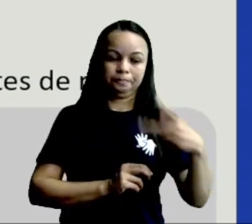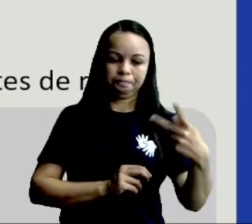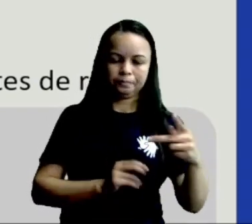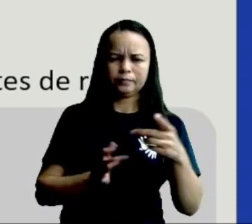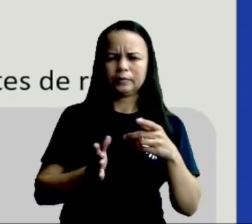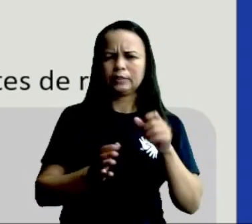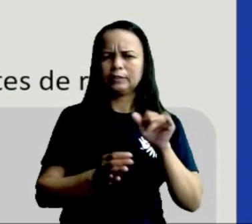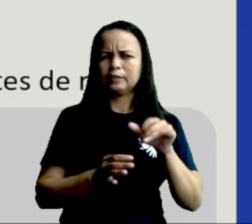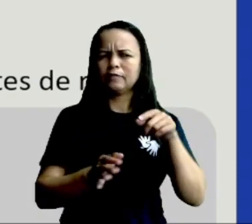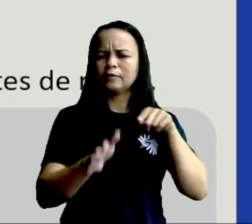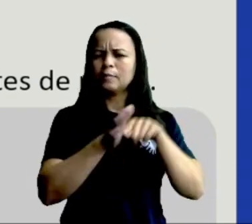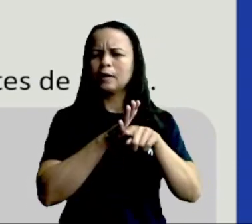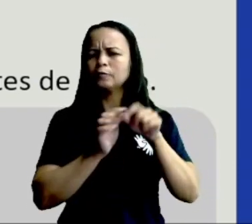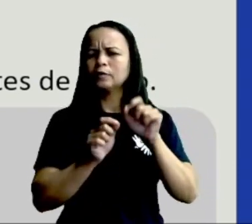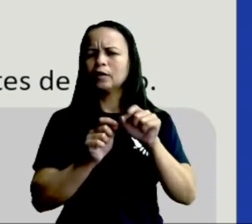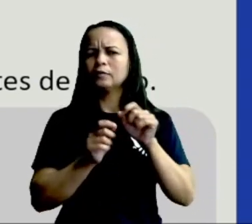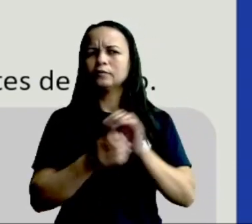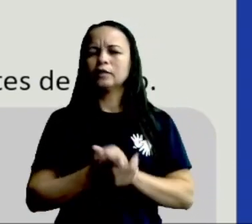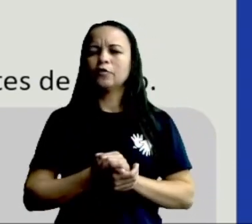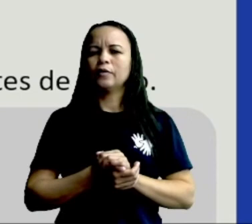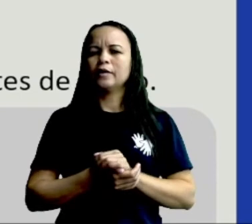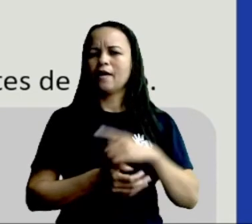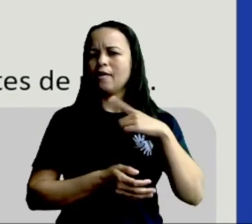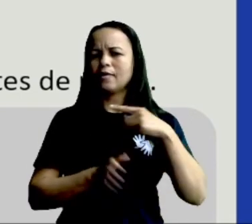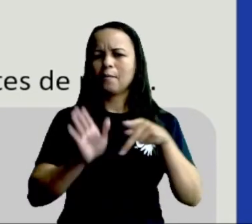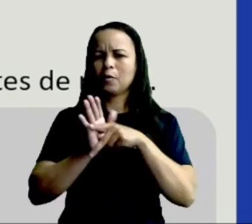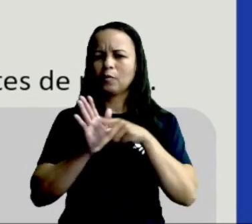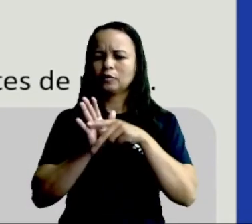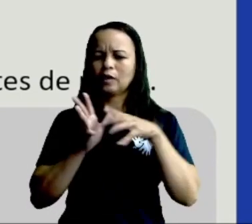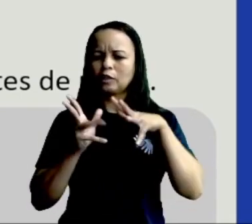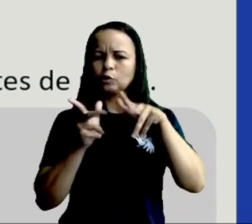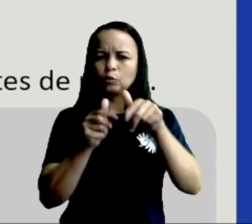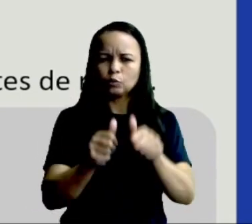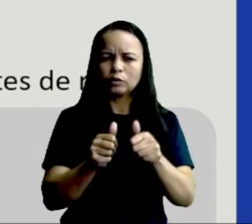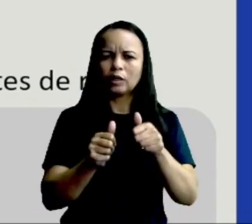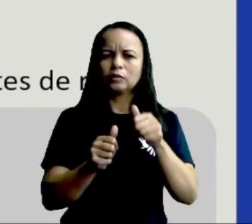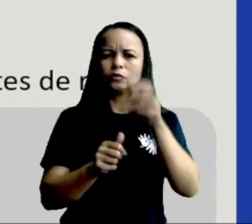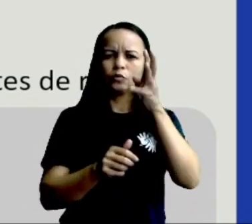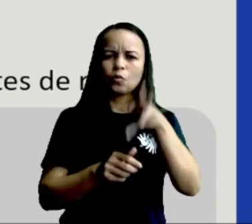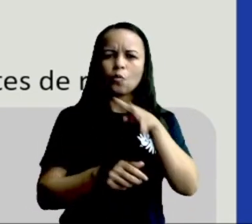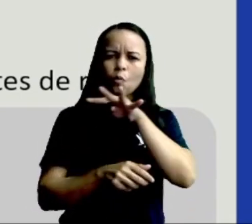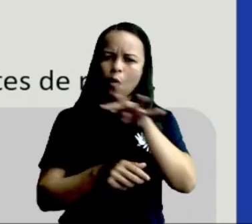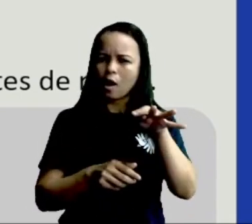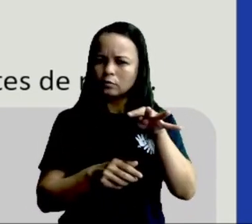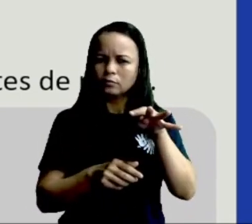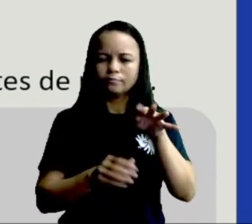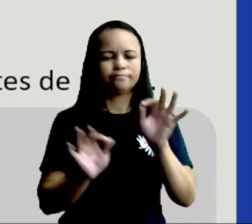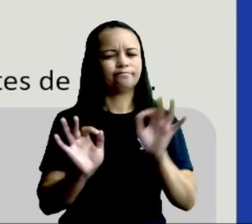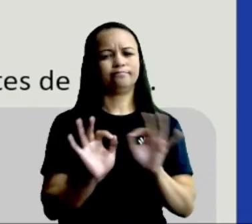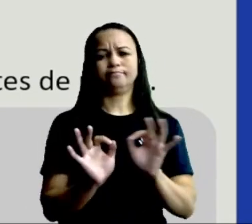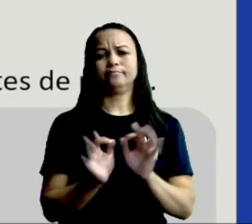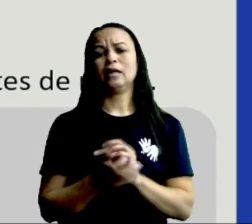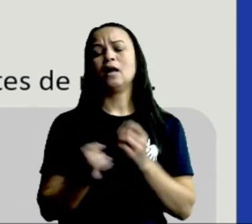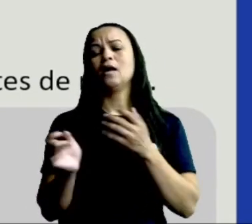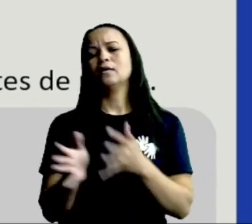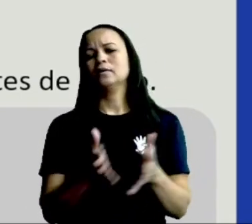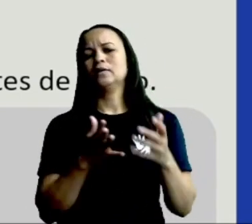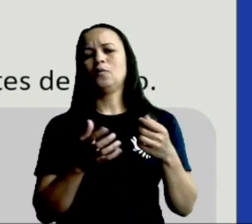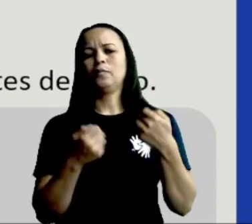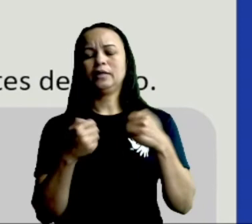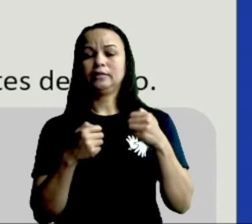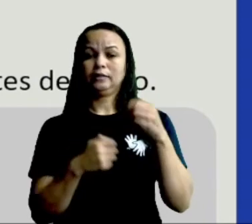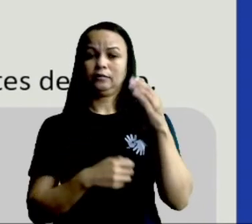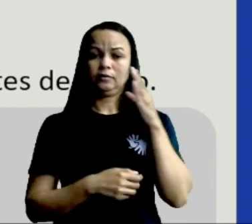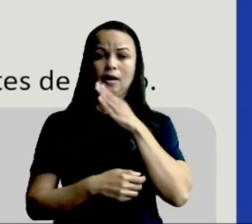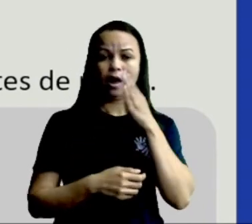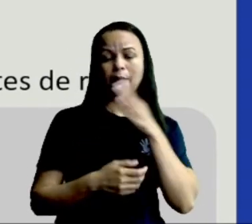essa pergunta, eu ia ter aquela proporcionalidade toda do quadro que eu fiz? Não. Então, eu preciso de algum procedimento para ser mais